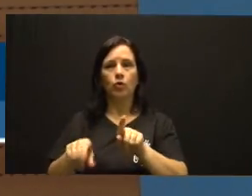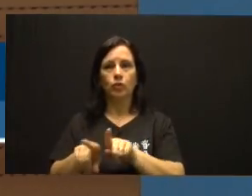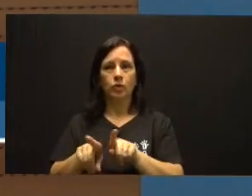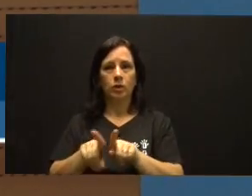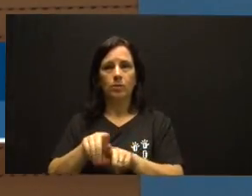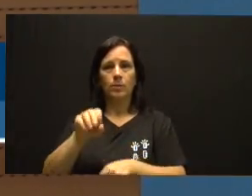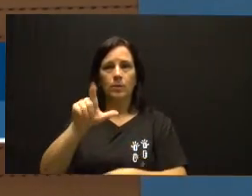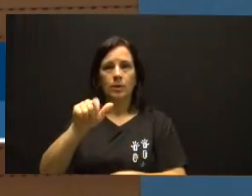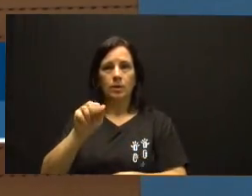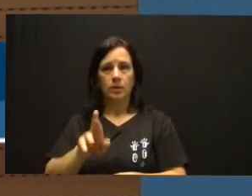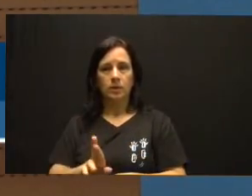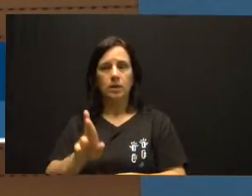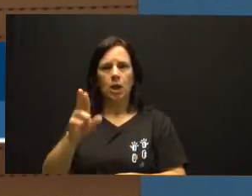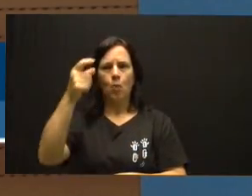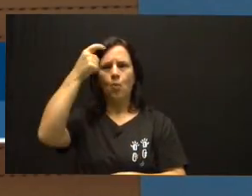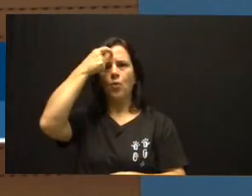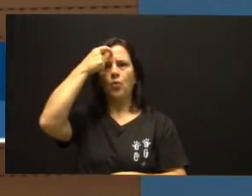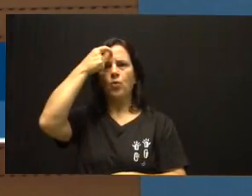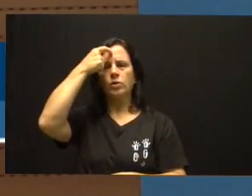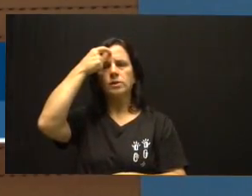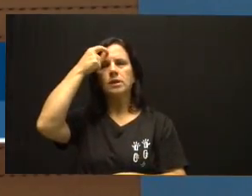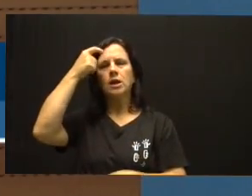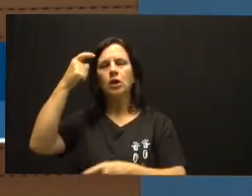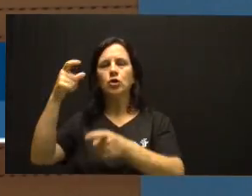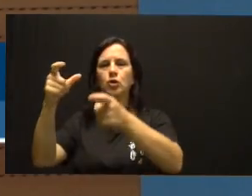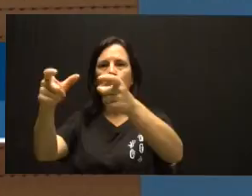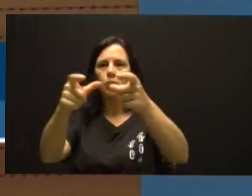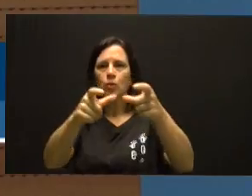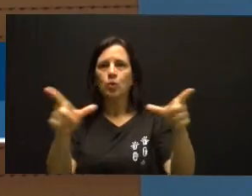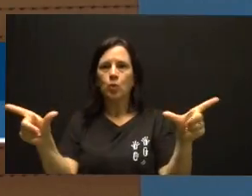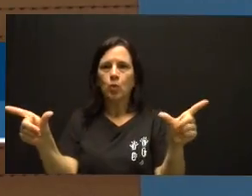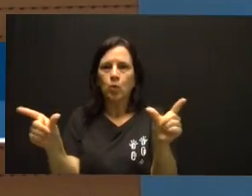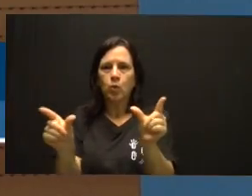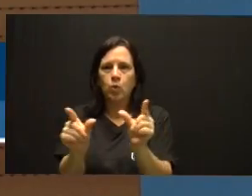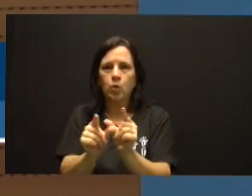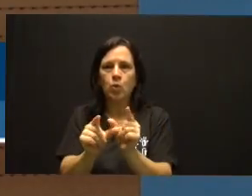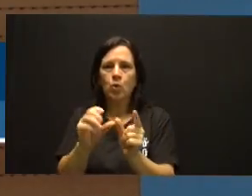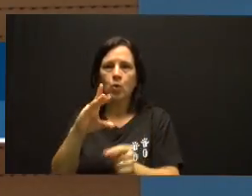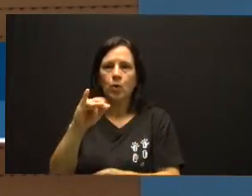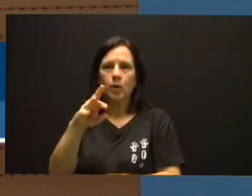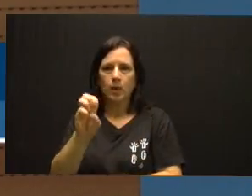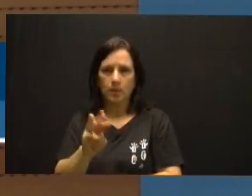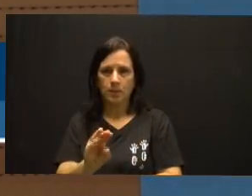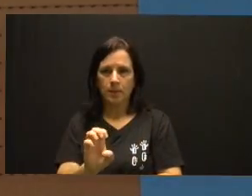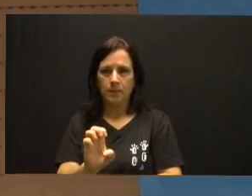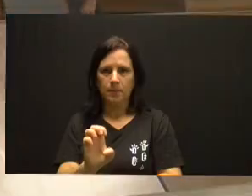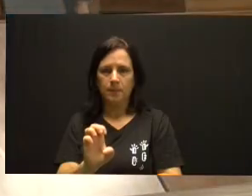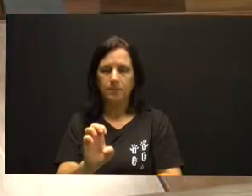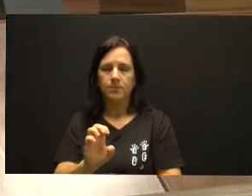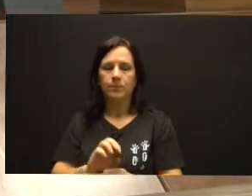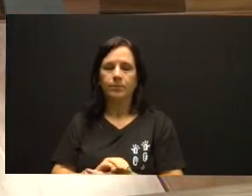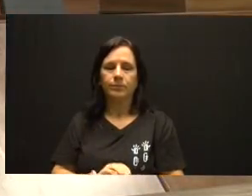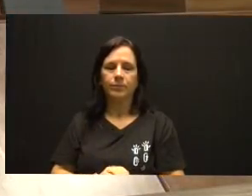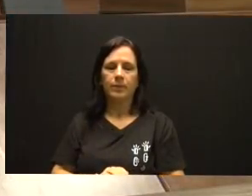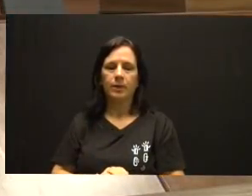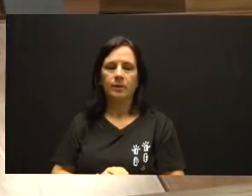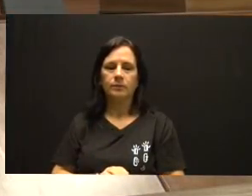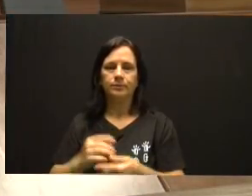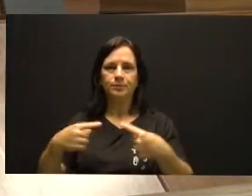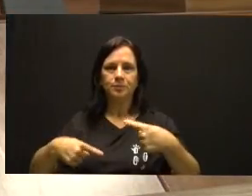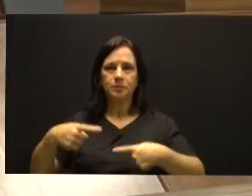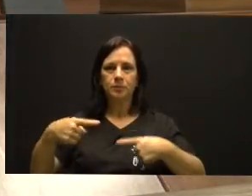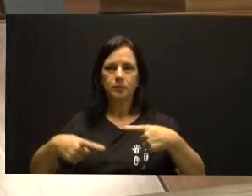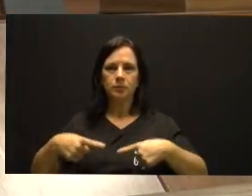forma de educação, conscientização na periferia, vai diminuir criminalidade em geral. É só, presidente. Continua em